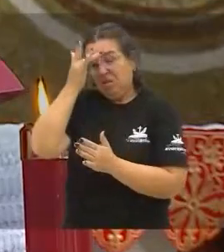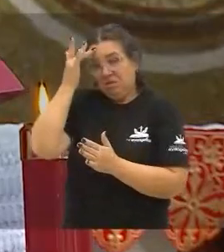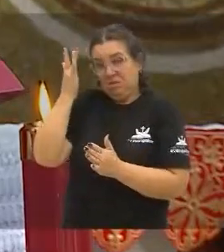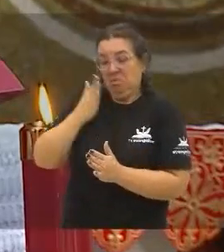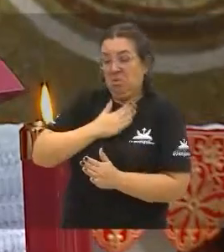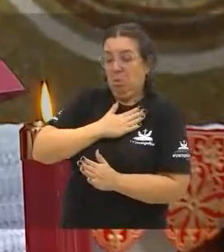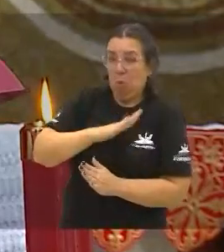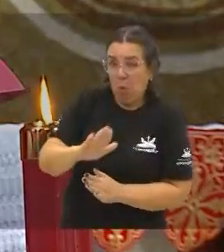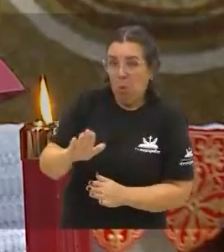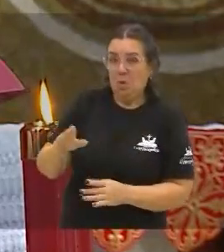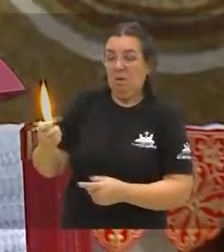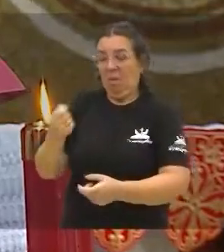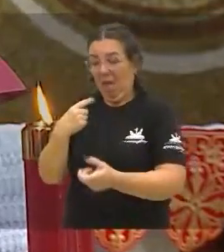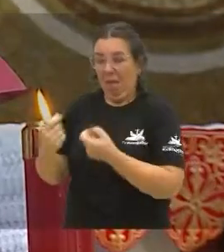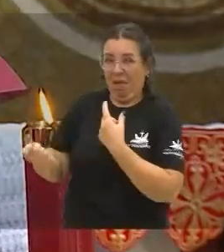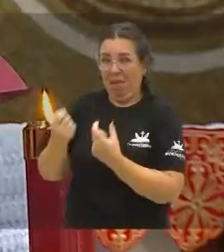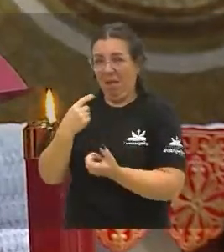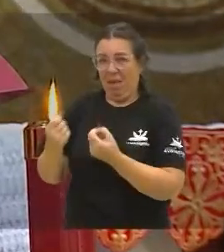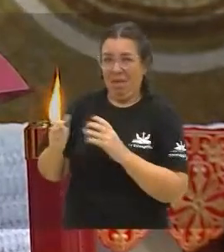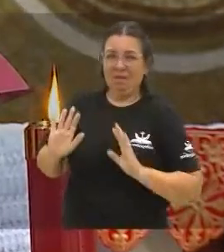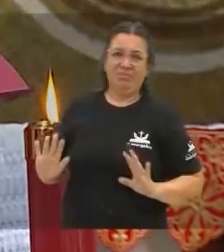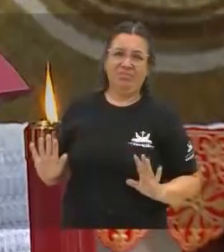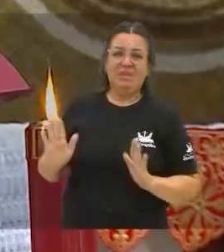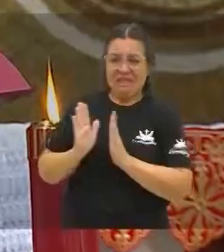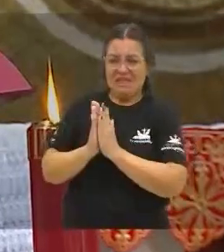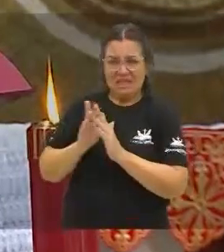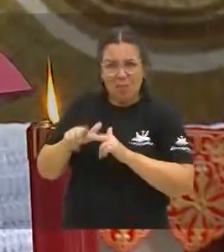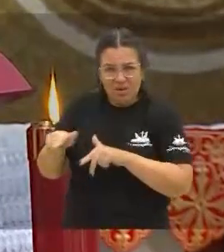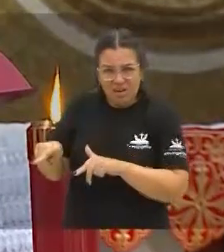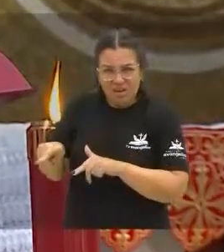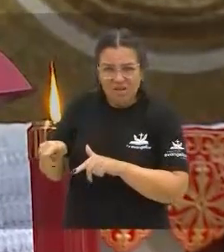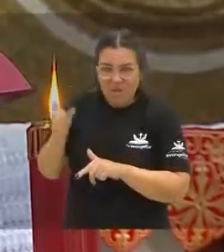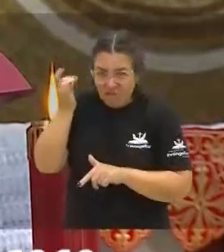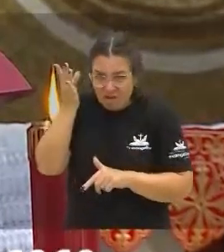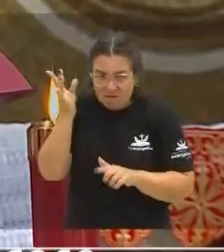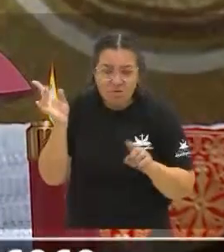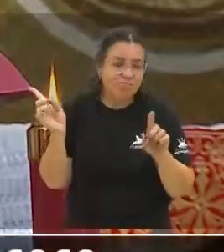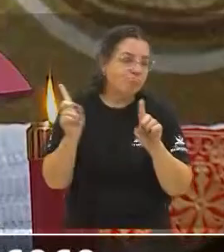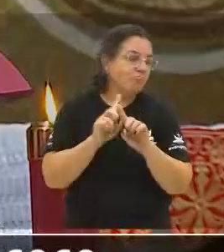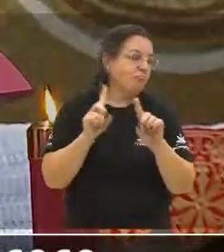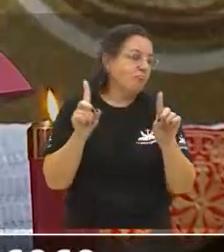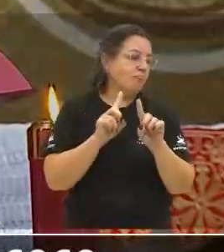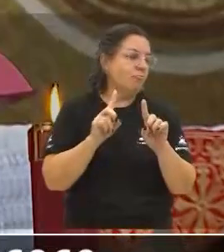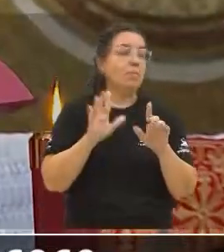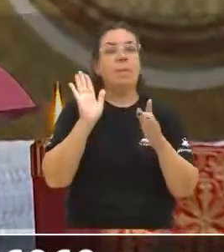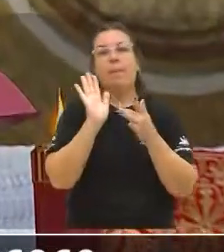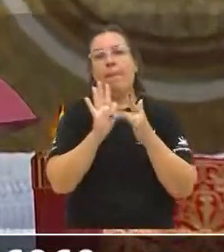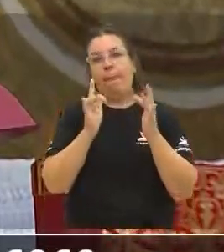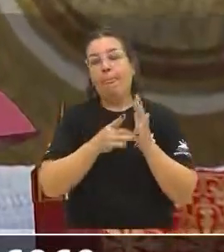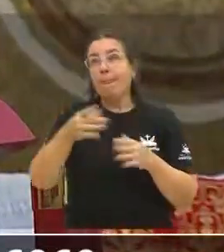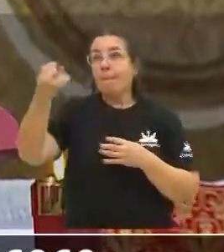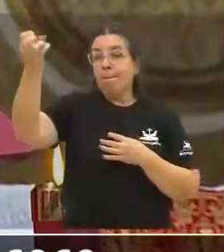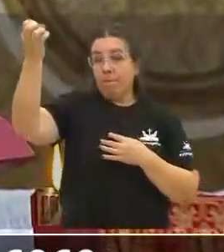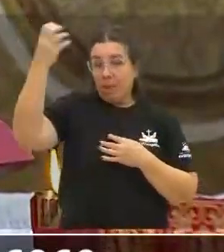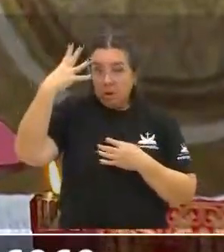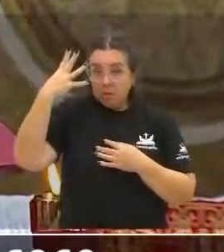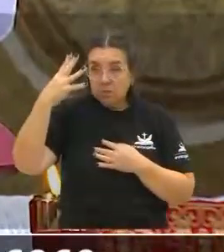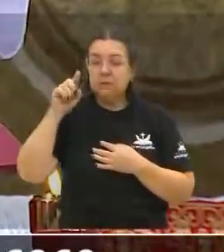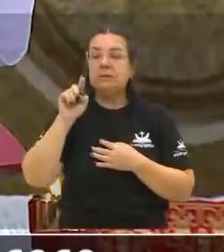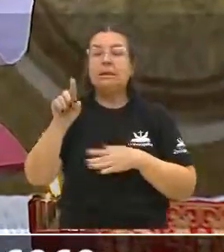nos caluniam. Jesus é luz, e eu dei três exemplos de algo que nos